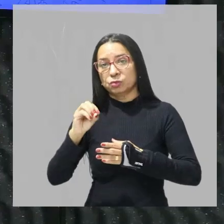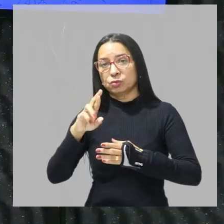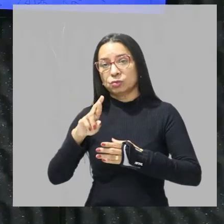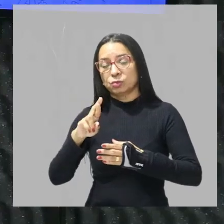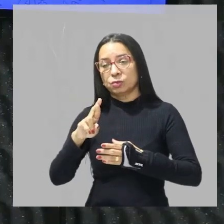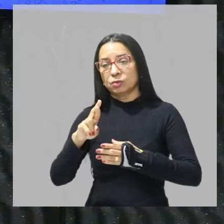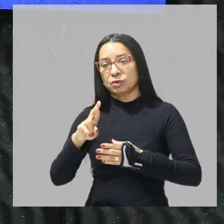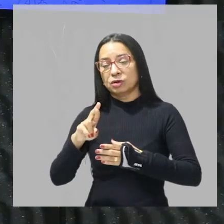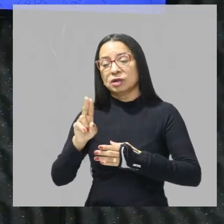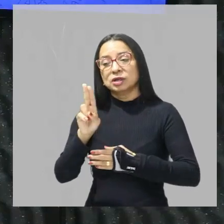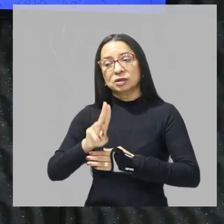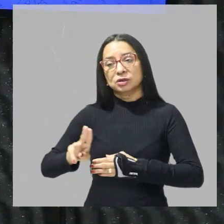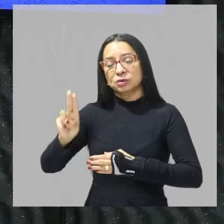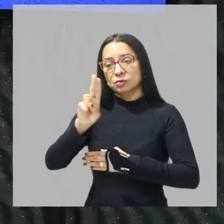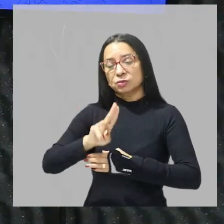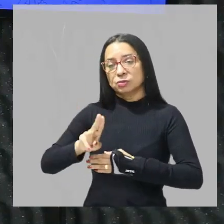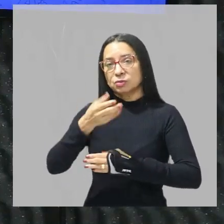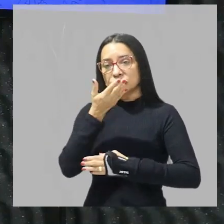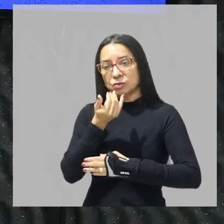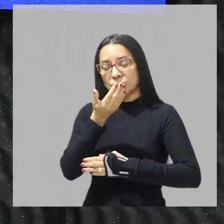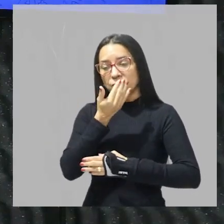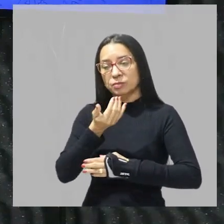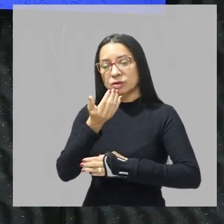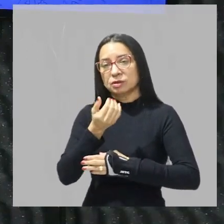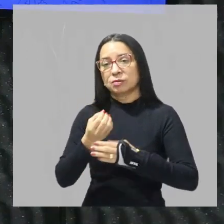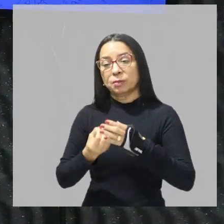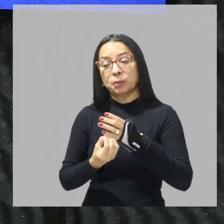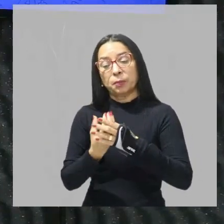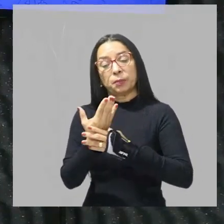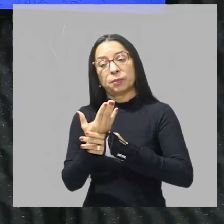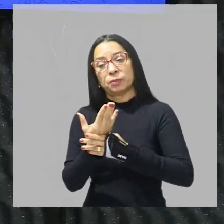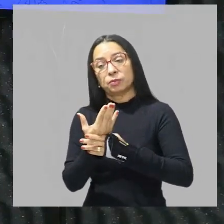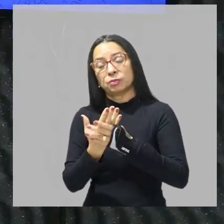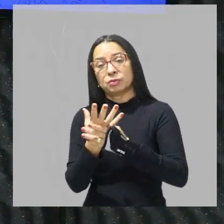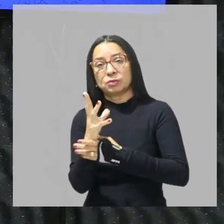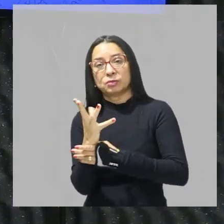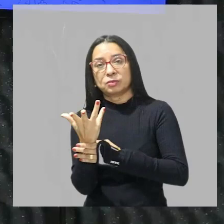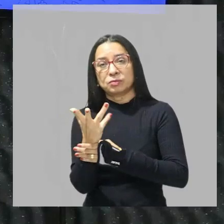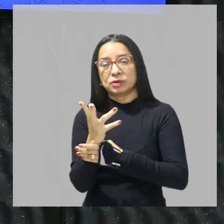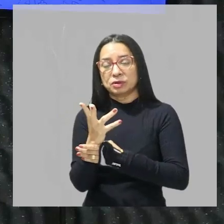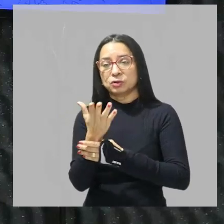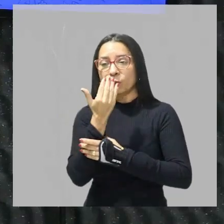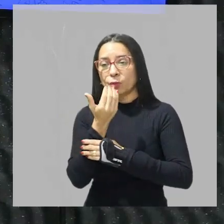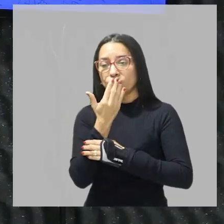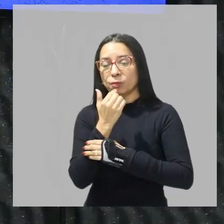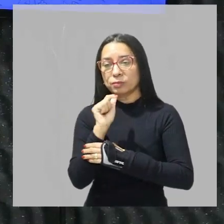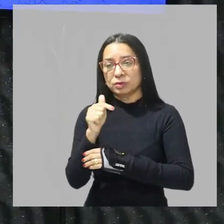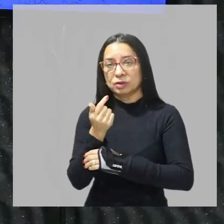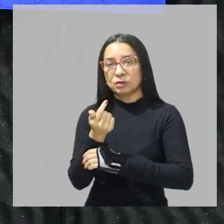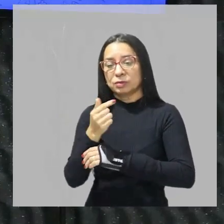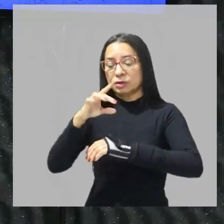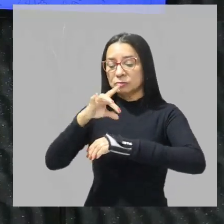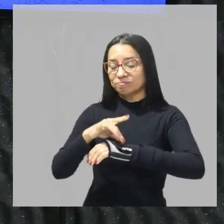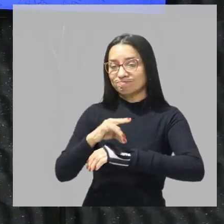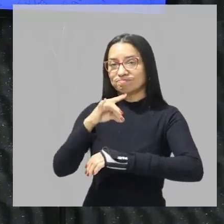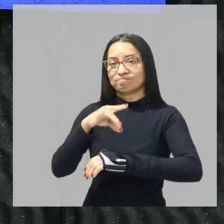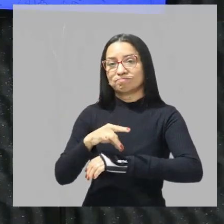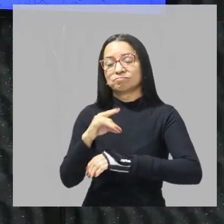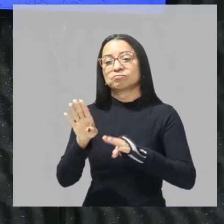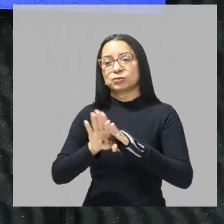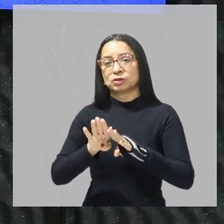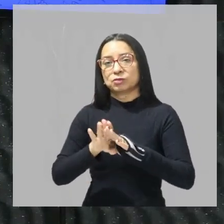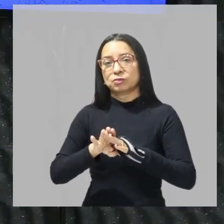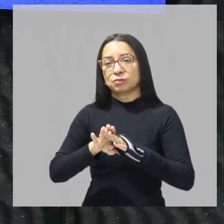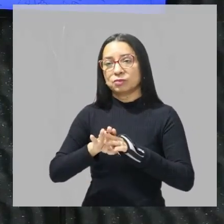para o herbívoro, a partir do momento em que esse herbívoro foi comido pelos carnívoros, ele